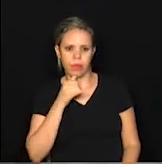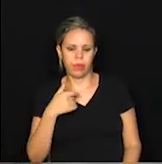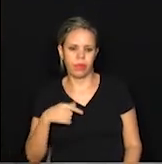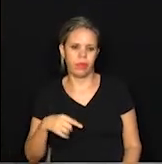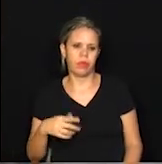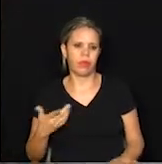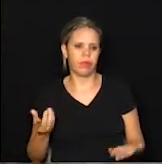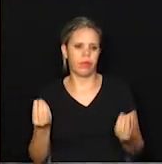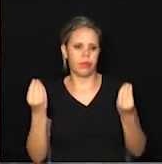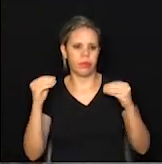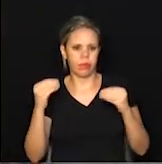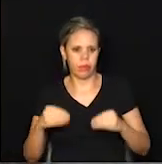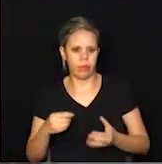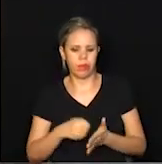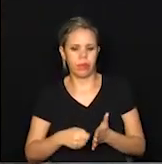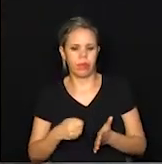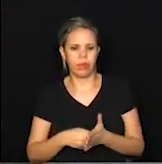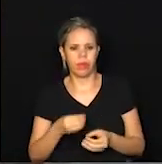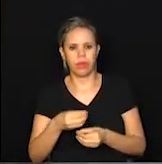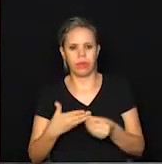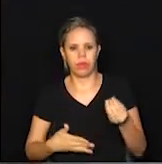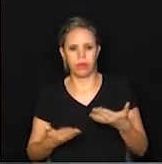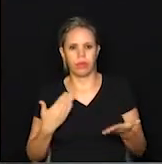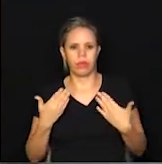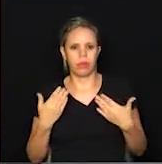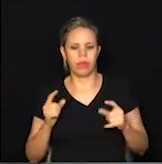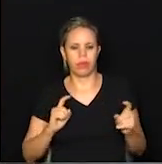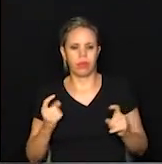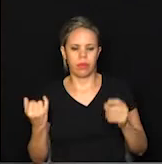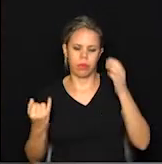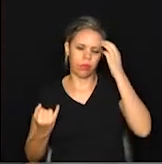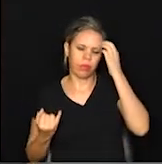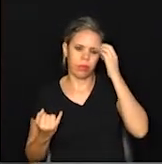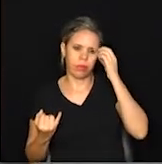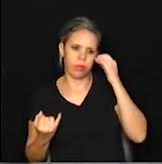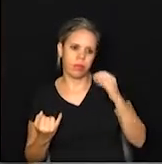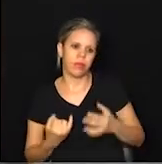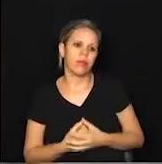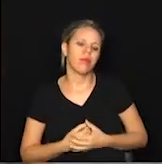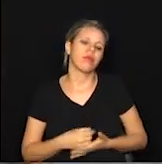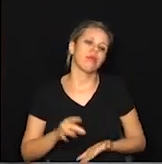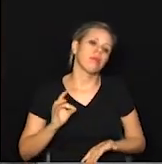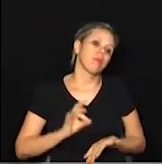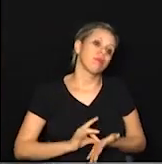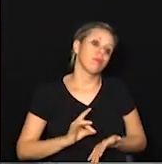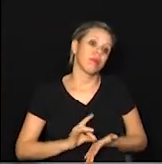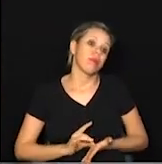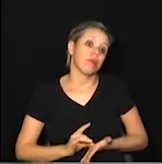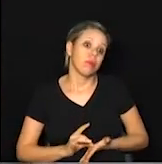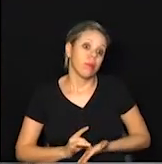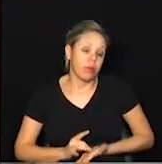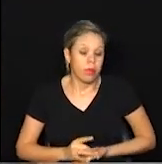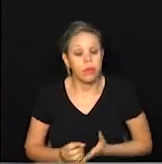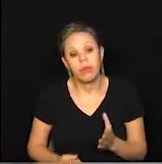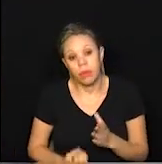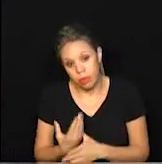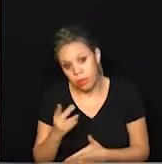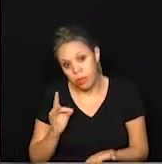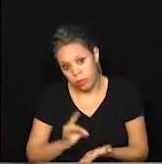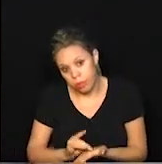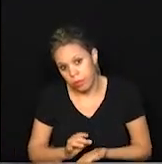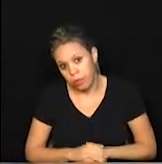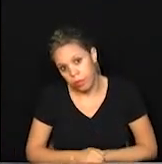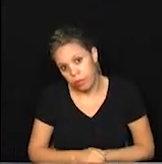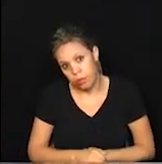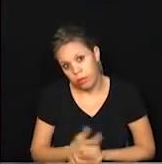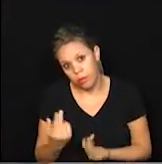vai colocar em pauta, e é muito importante também. Então, isso realmente é algo que vai acontecer.